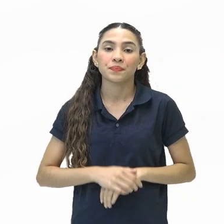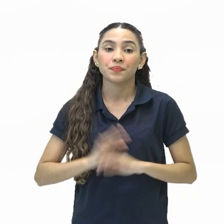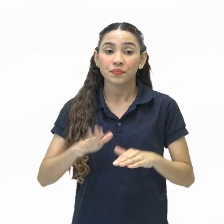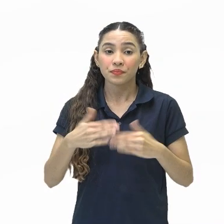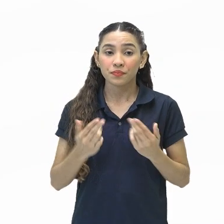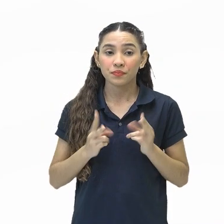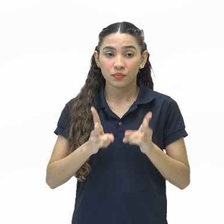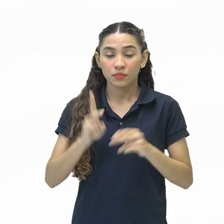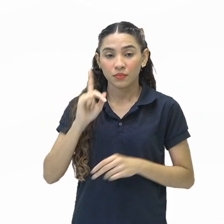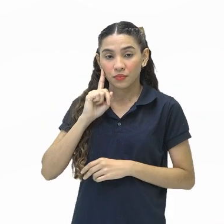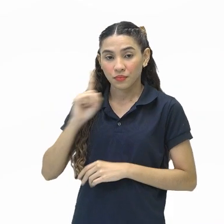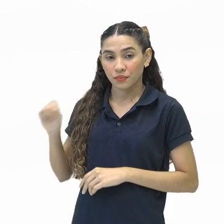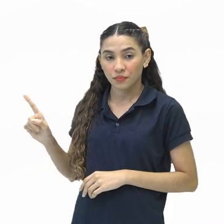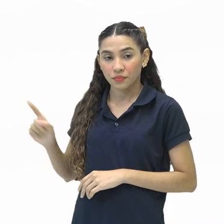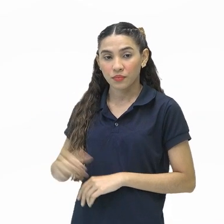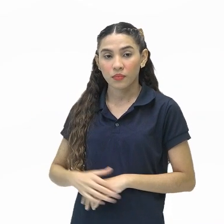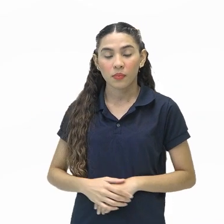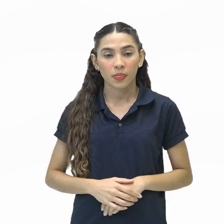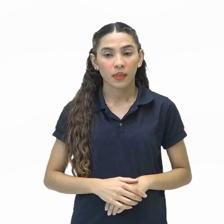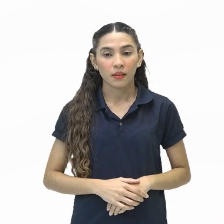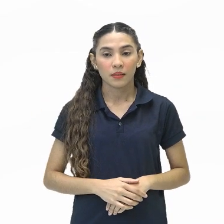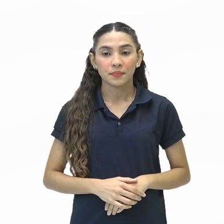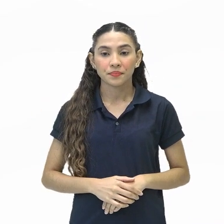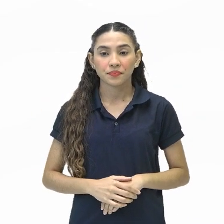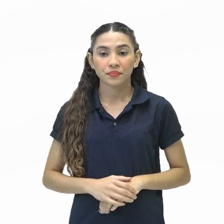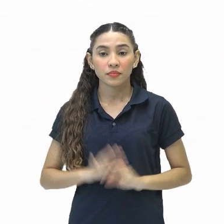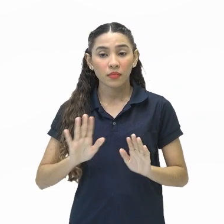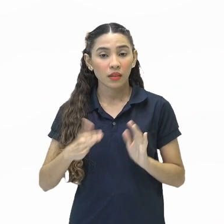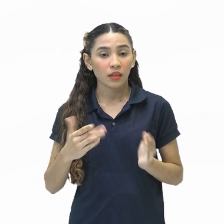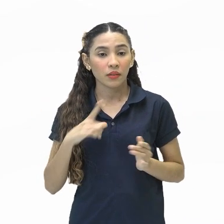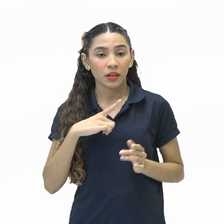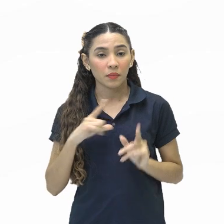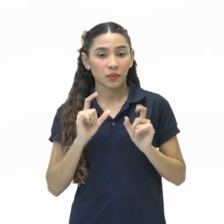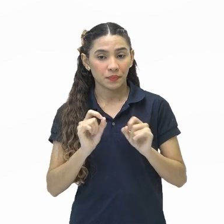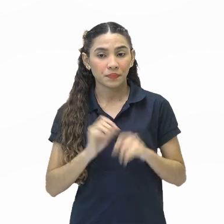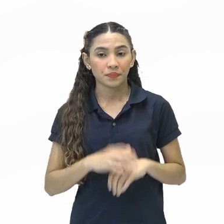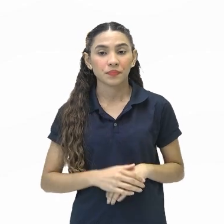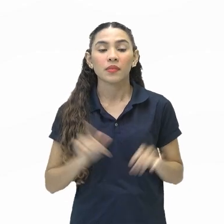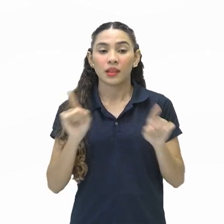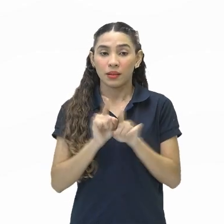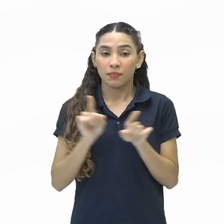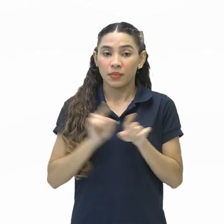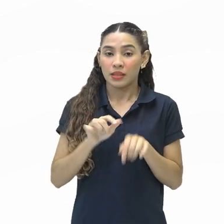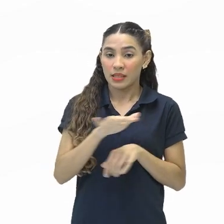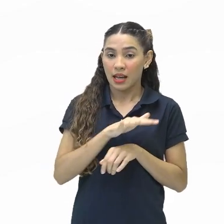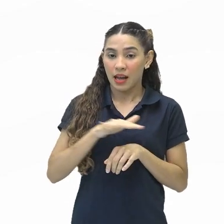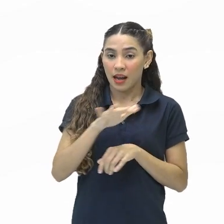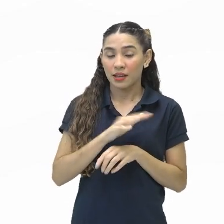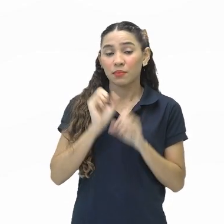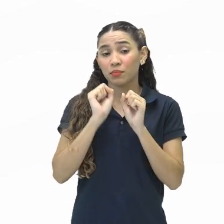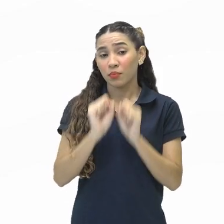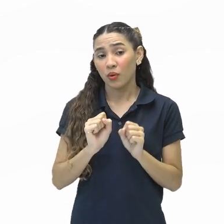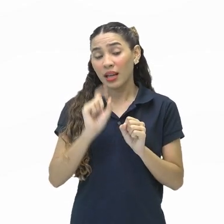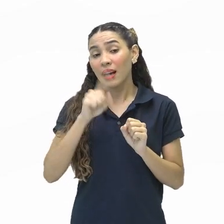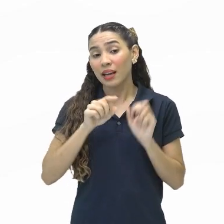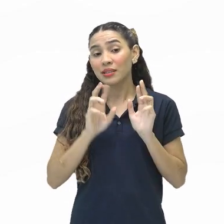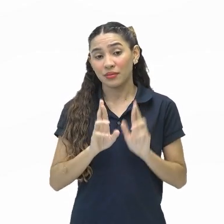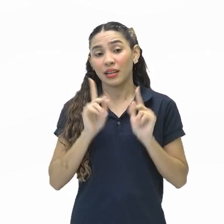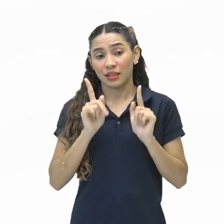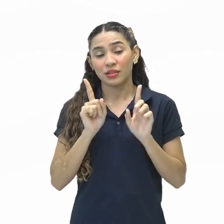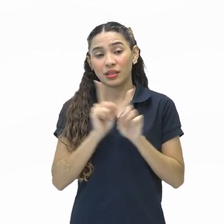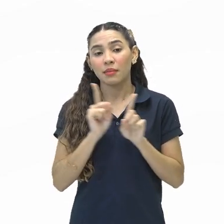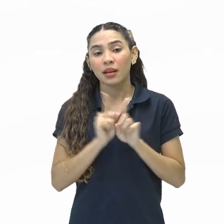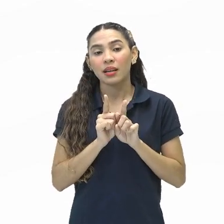vamos continuar aqui, ó. Então nós temos aí também esses ambientes que são